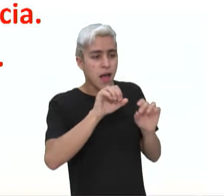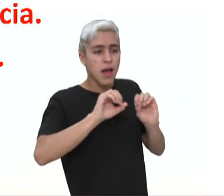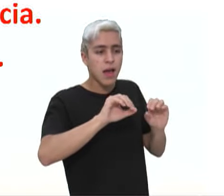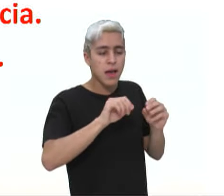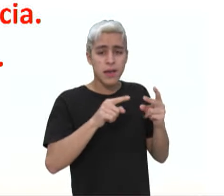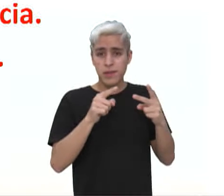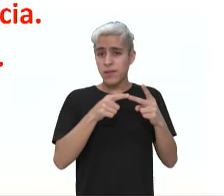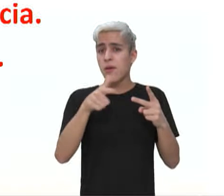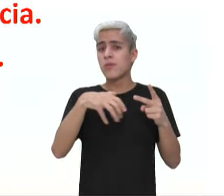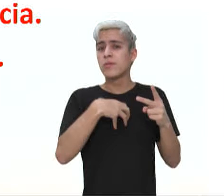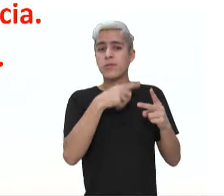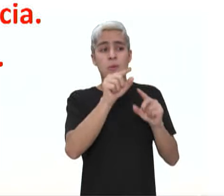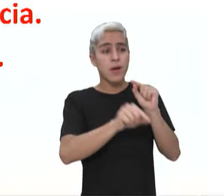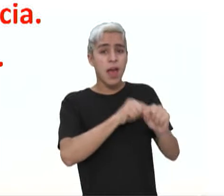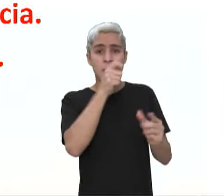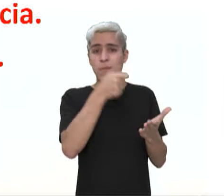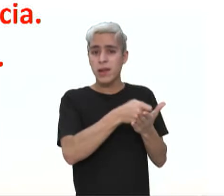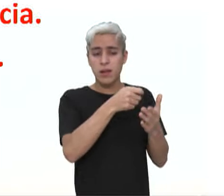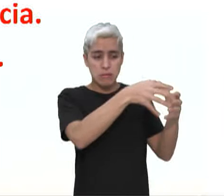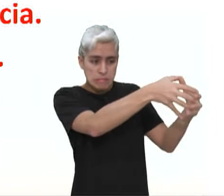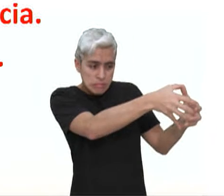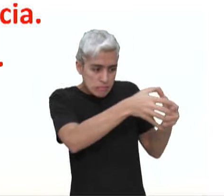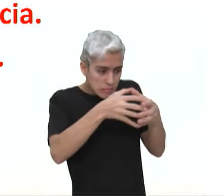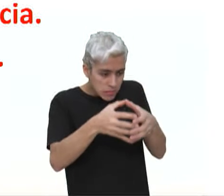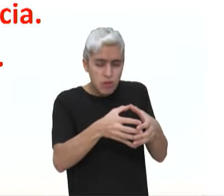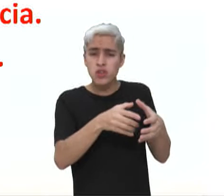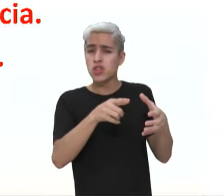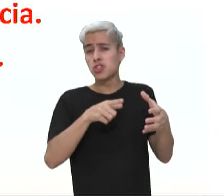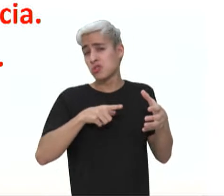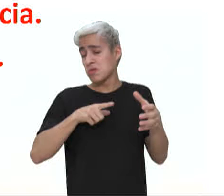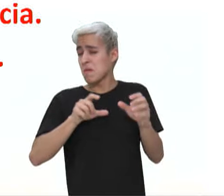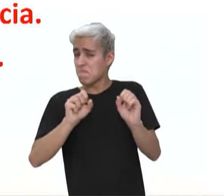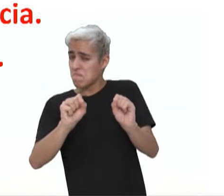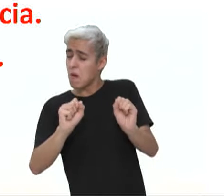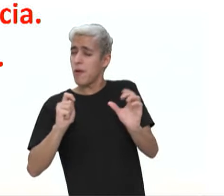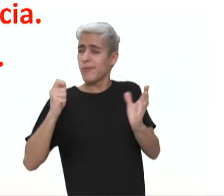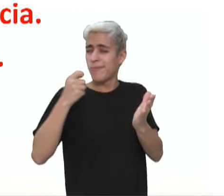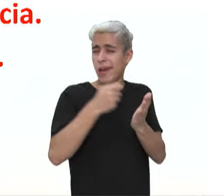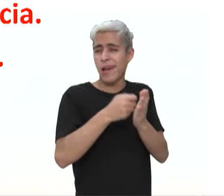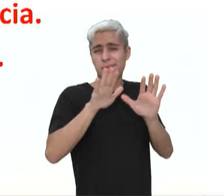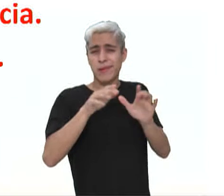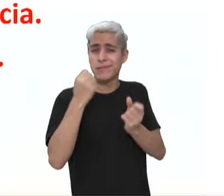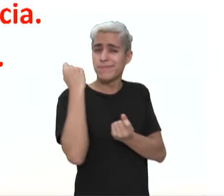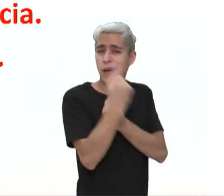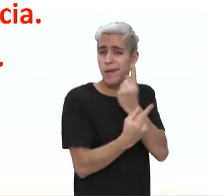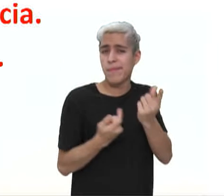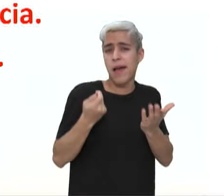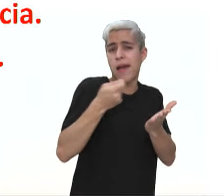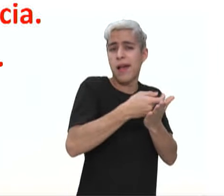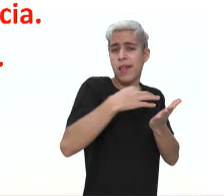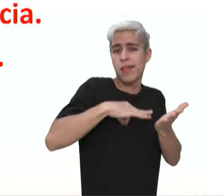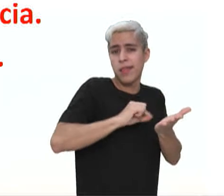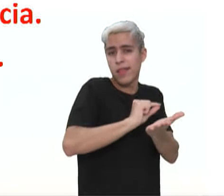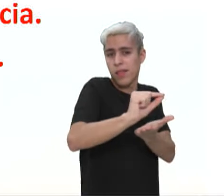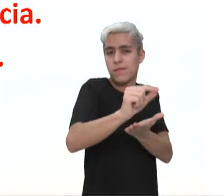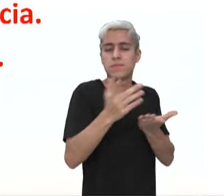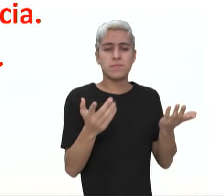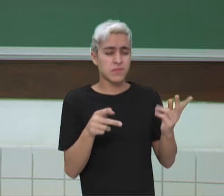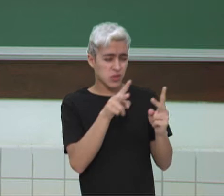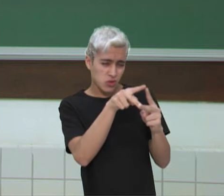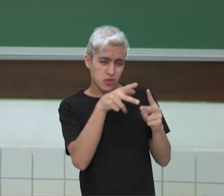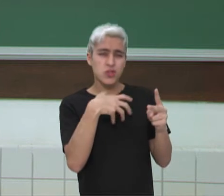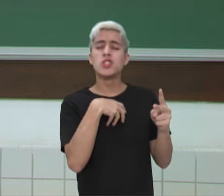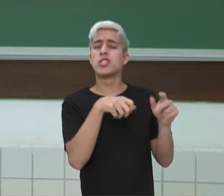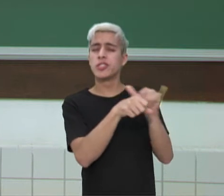um trabalho obrigatório, que previa um pagamento que na prática raras vezes acontecia. Ambas eram um tipo